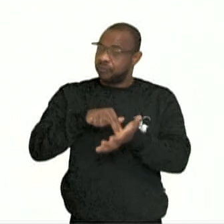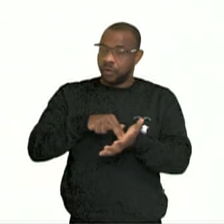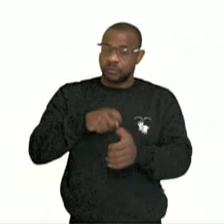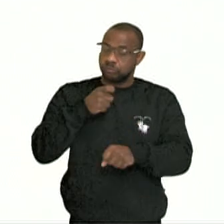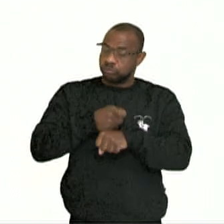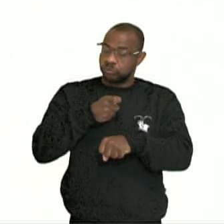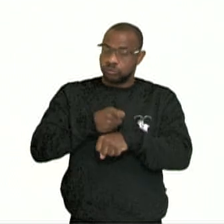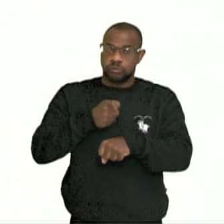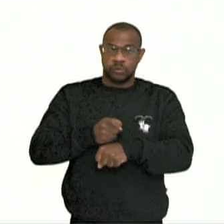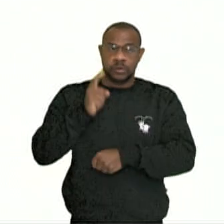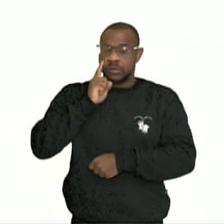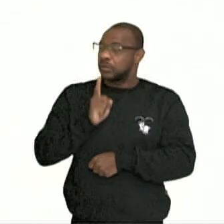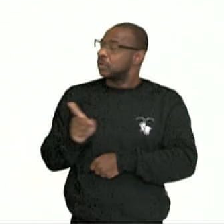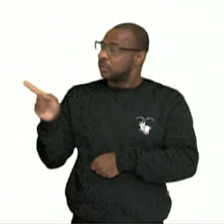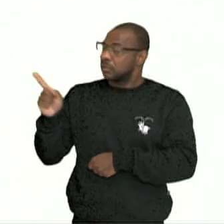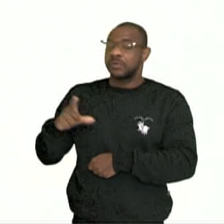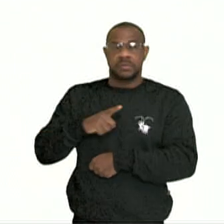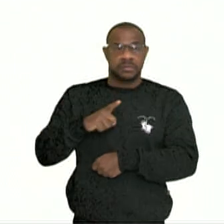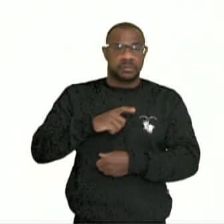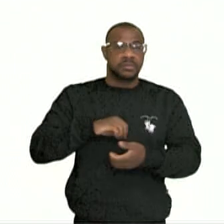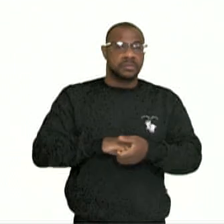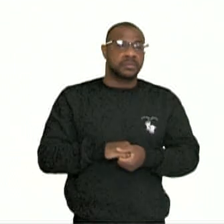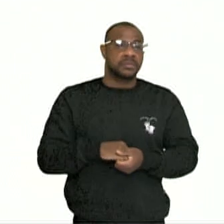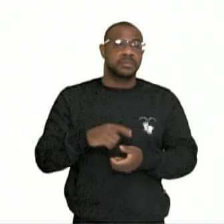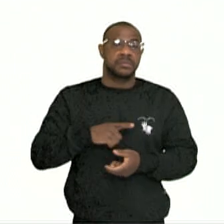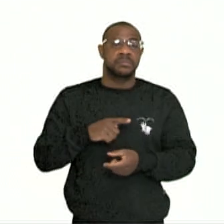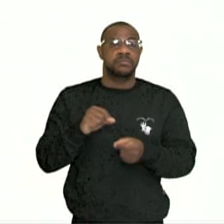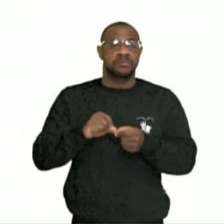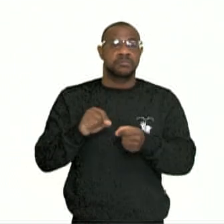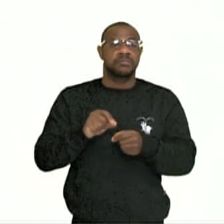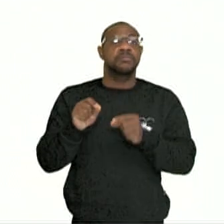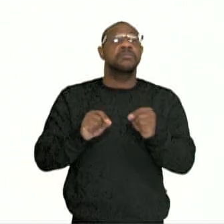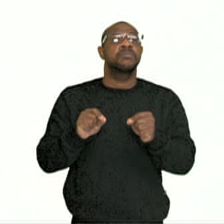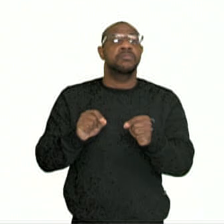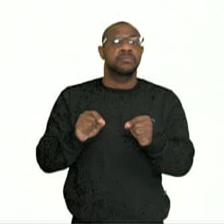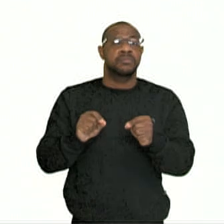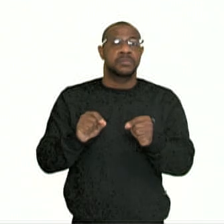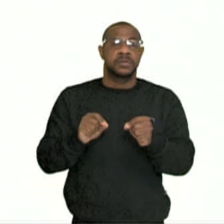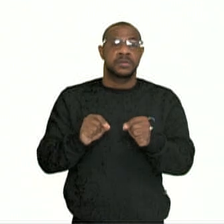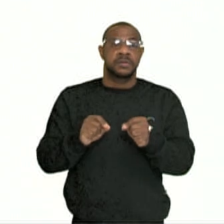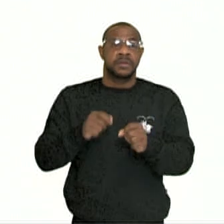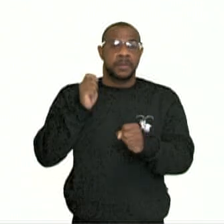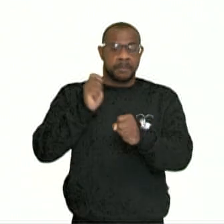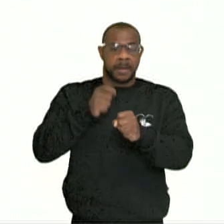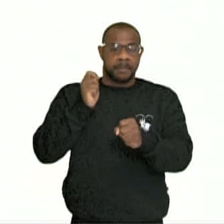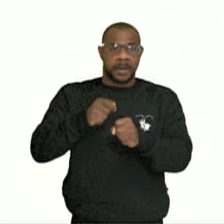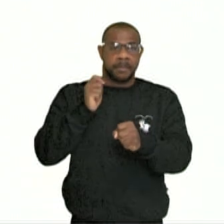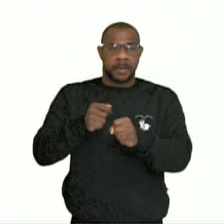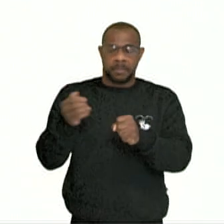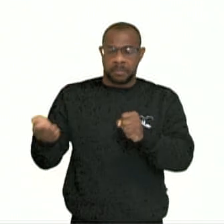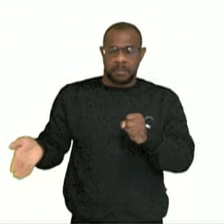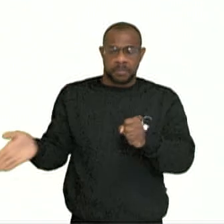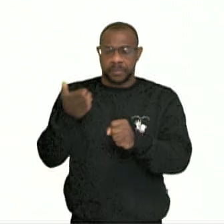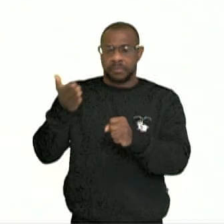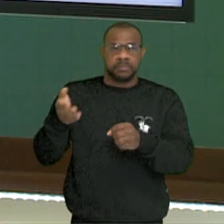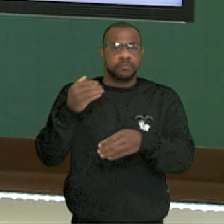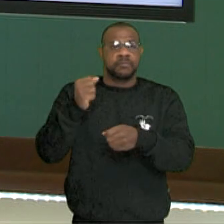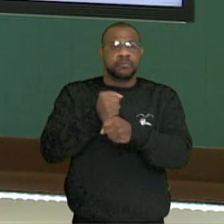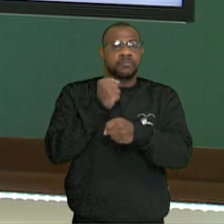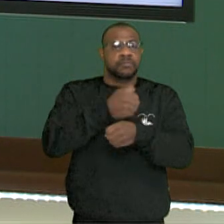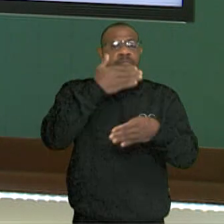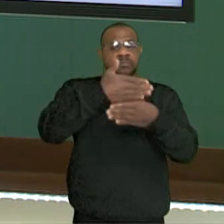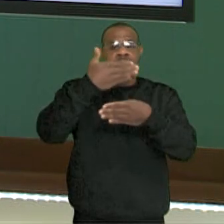duro, é empregado, por exemplo, na produção do quê? De concreto, na produção, na utilização